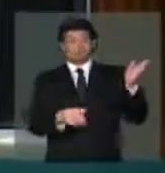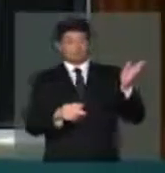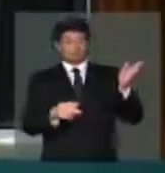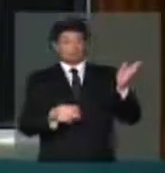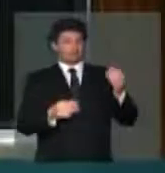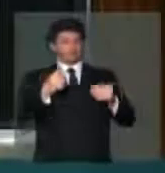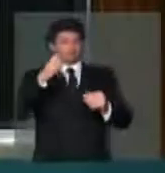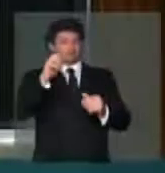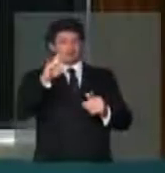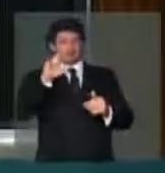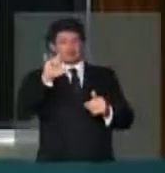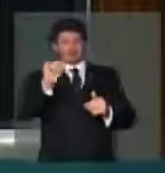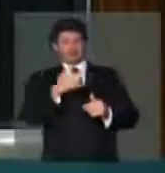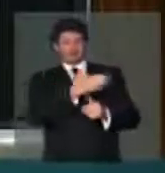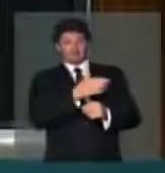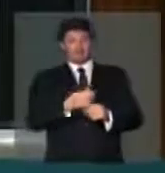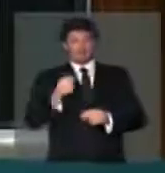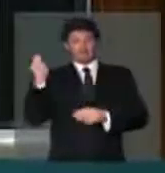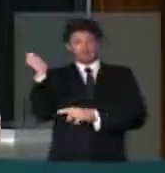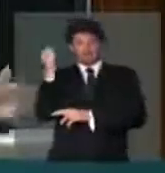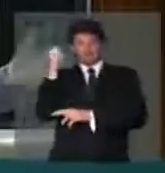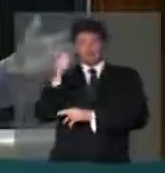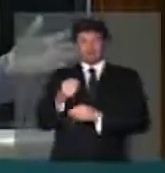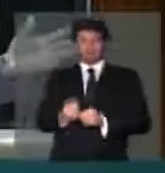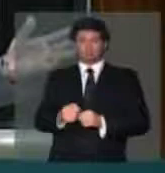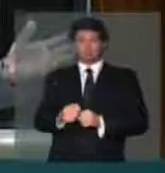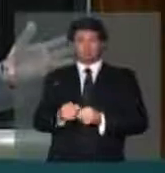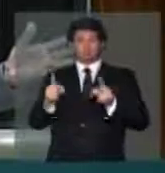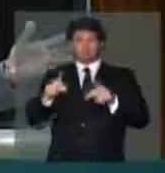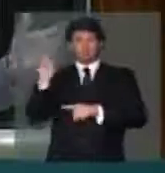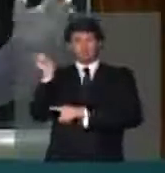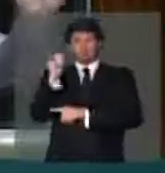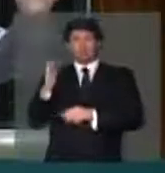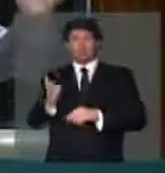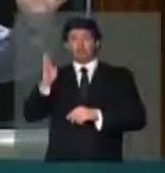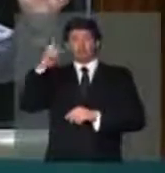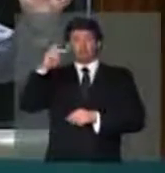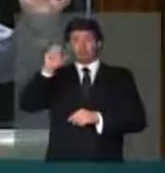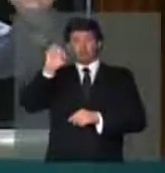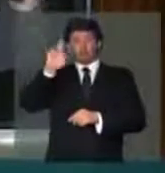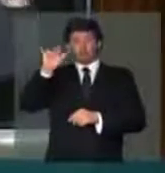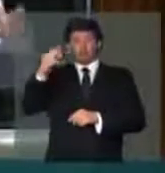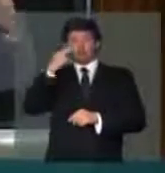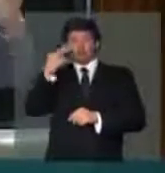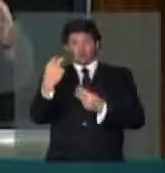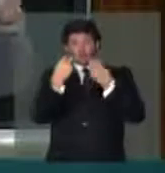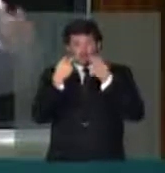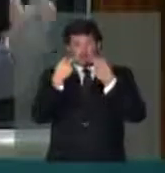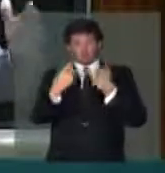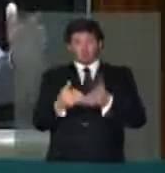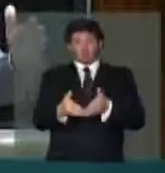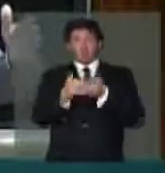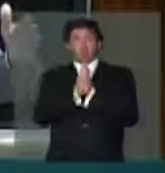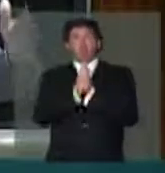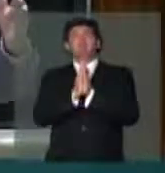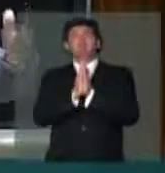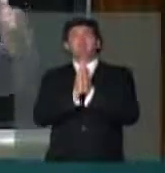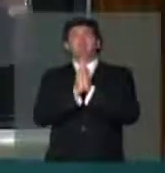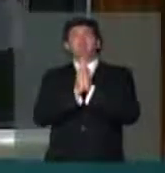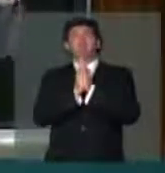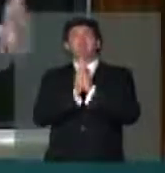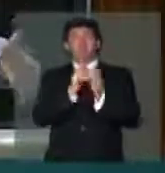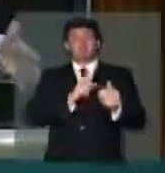agora o Pereira aí, o Mauro, gaúcho, os gaúchos estão lá em Petrolina, estão olhando para mim aqui. Pede, pelo amor de Deus,